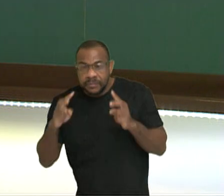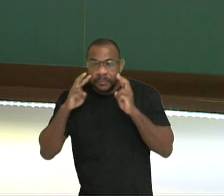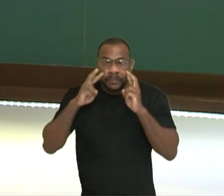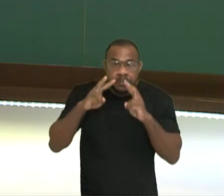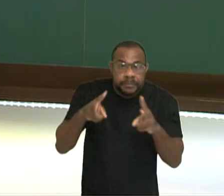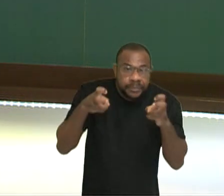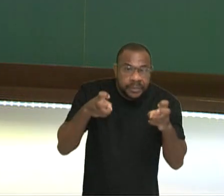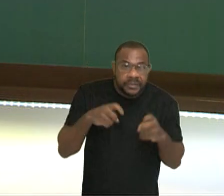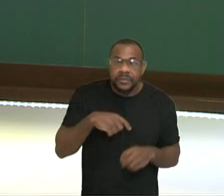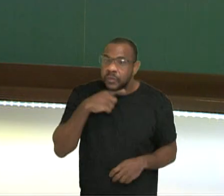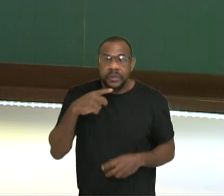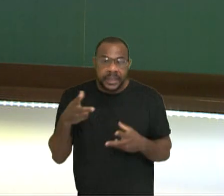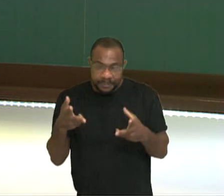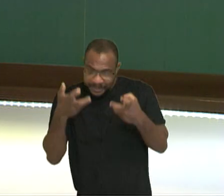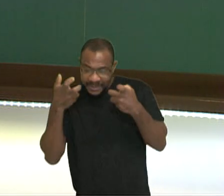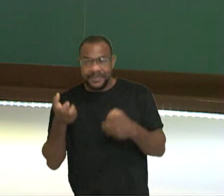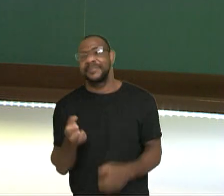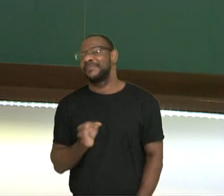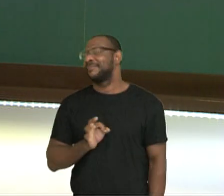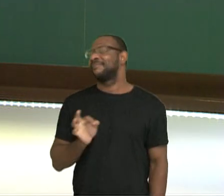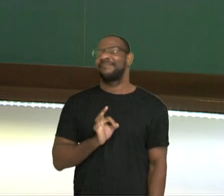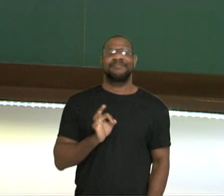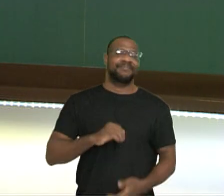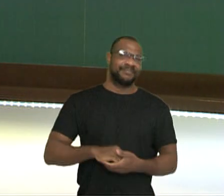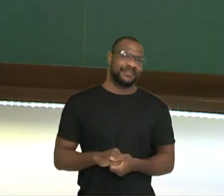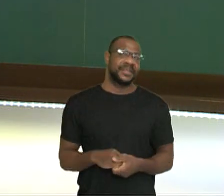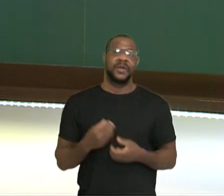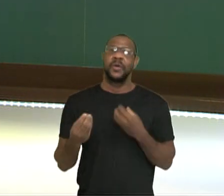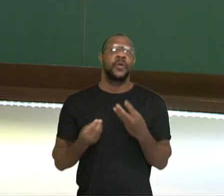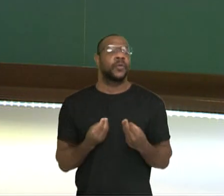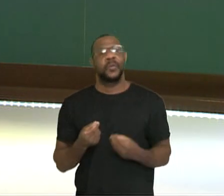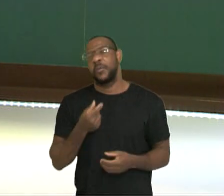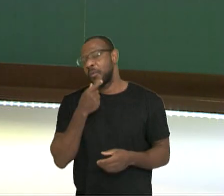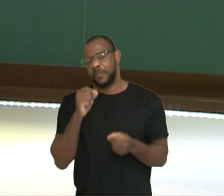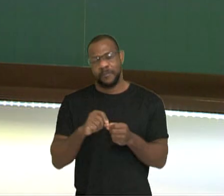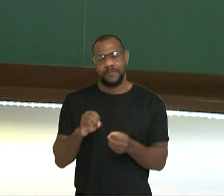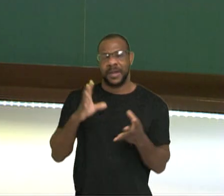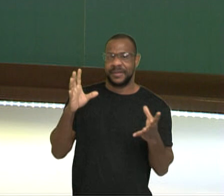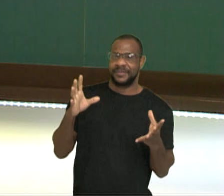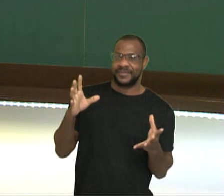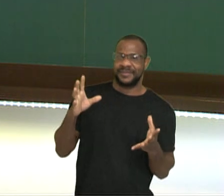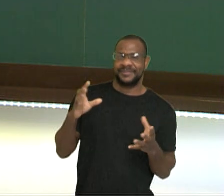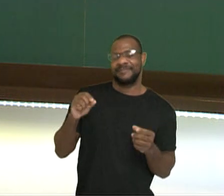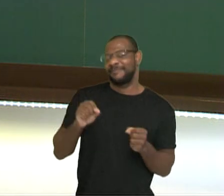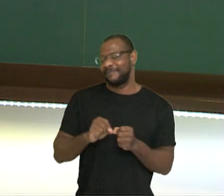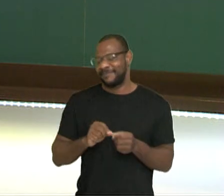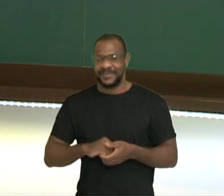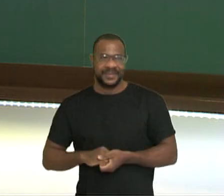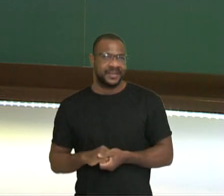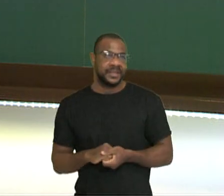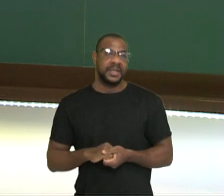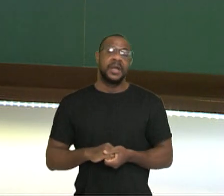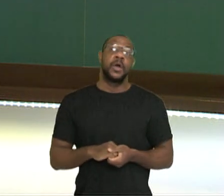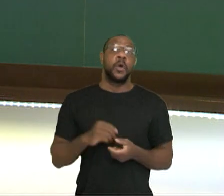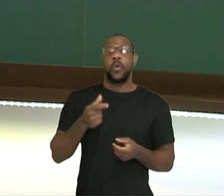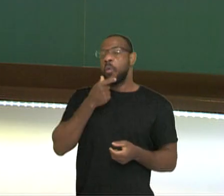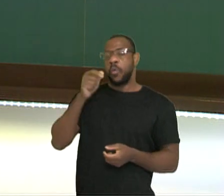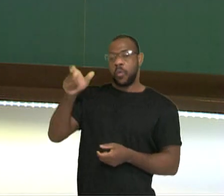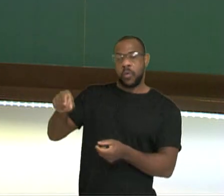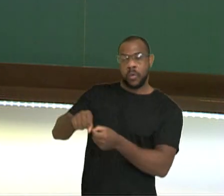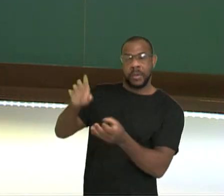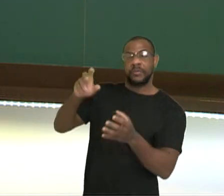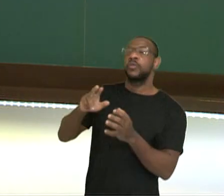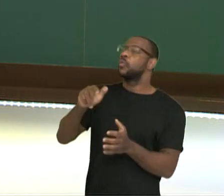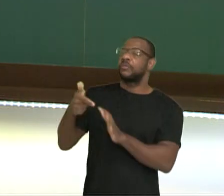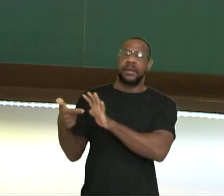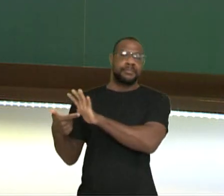não consegue, né? Não consegue ver como que ele fez aquele truque. E claro, o mágico, ele nunca vai revelar os seus